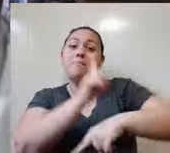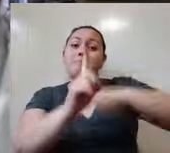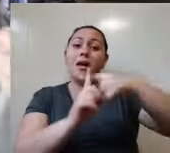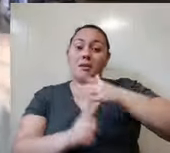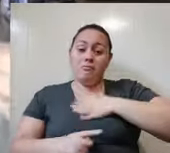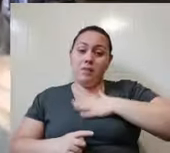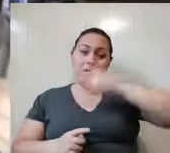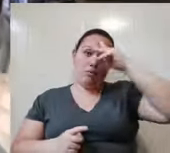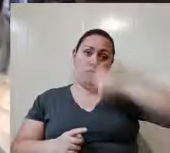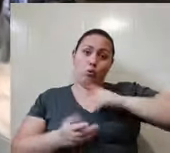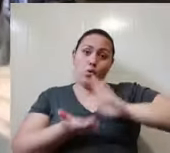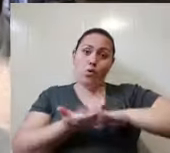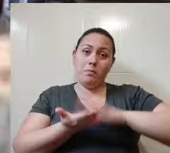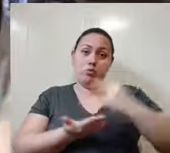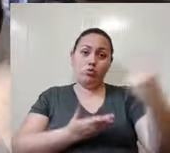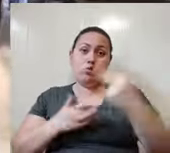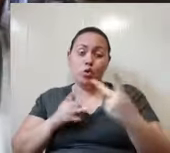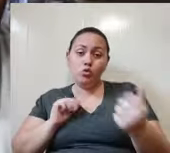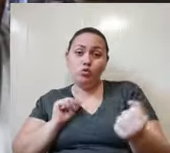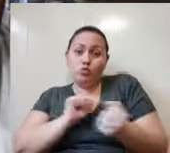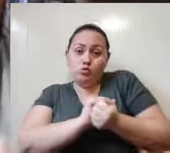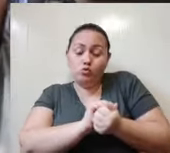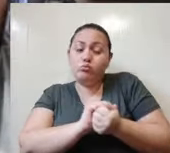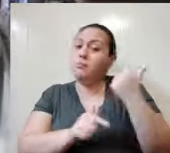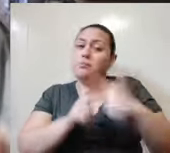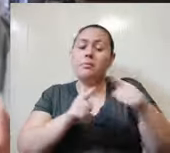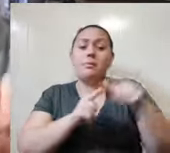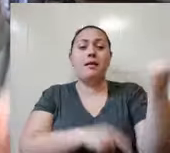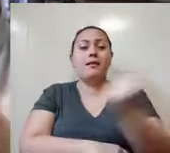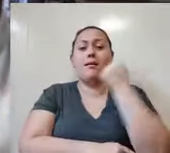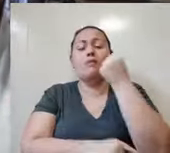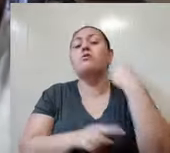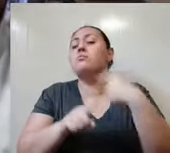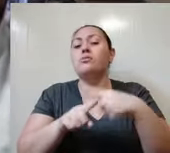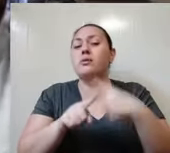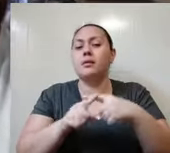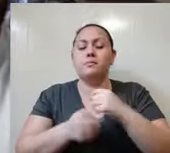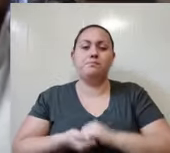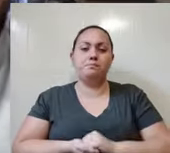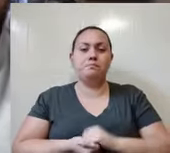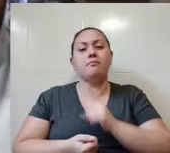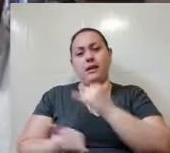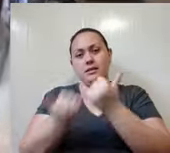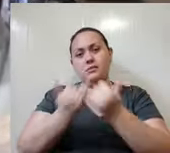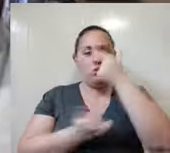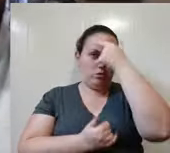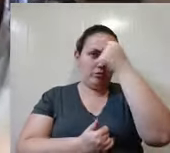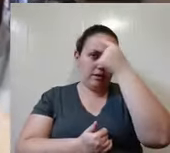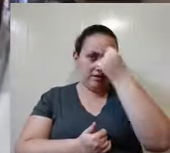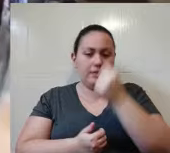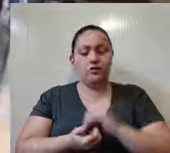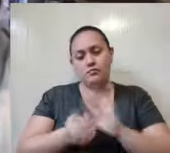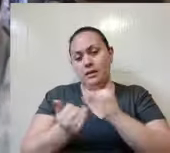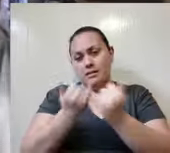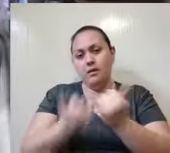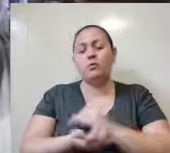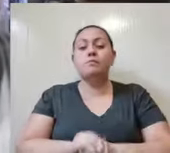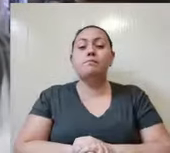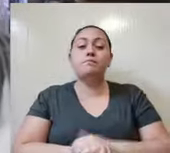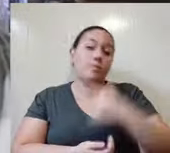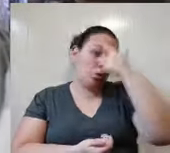autocobrança, isso acaba dando um problema muito maior. Por quê? Vamos pegar um exemplo, acho que da universidade. A universidade cobra muito